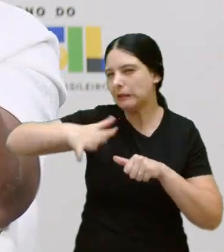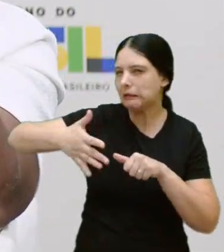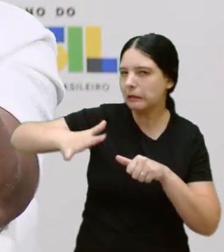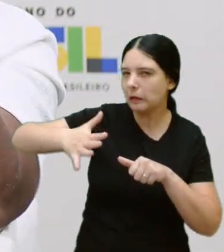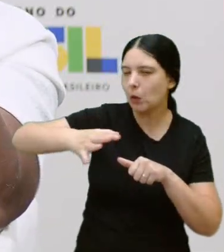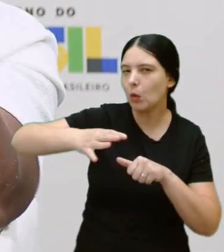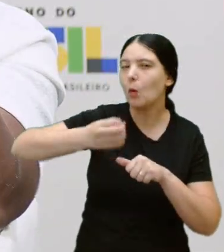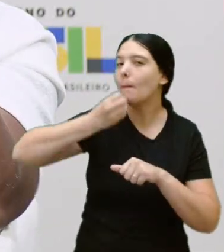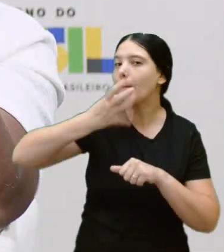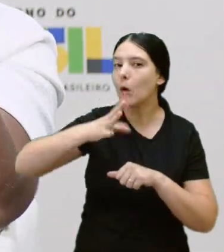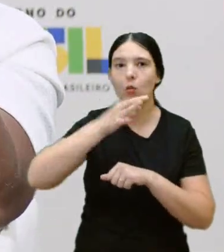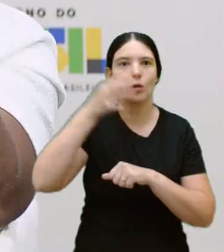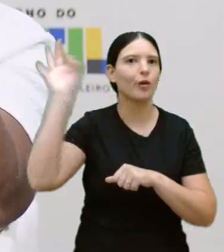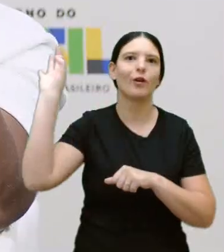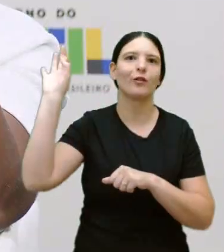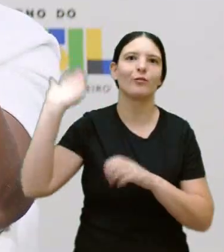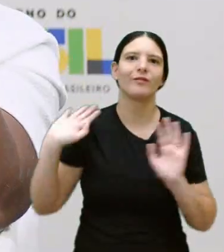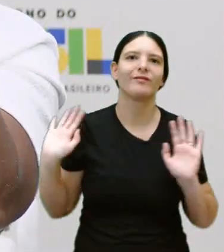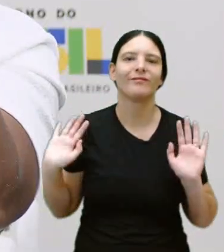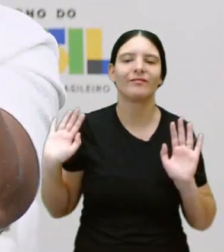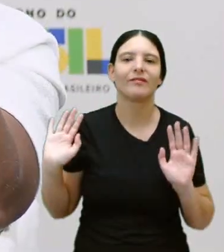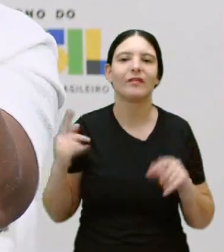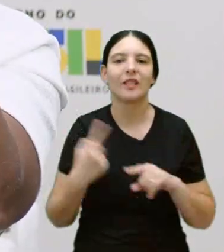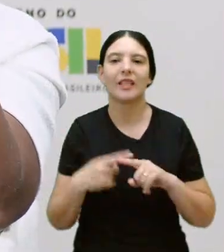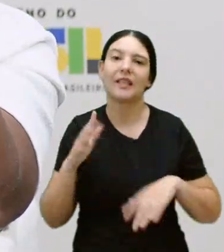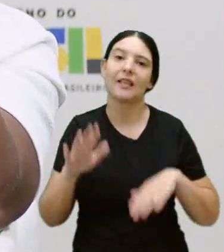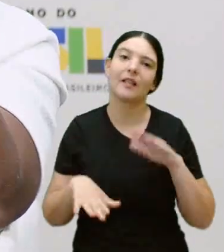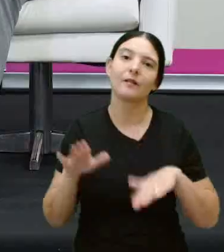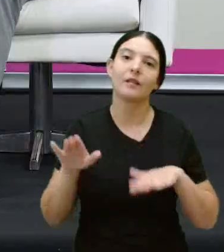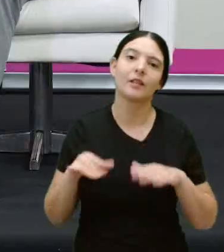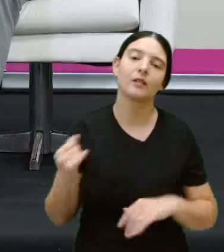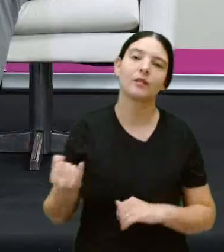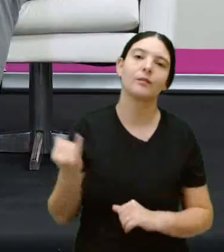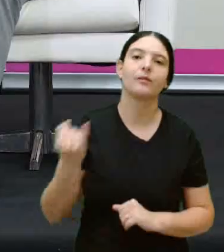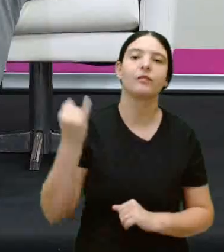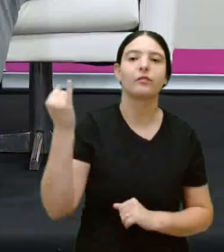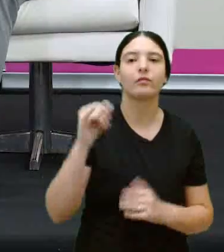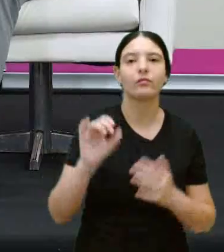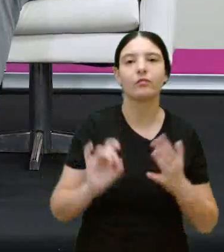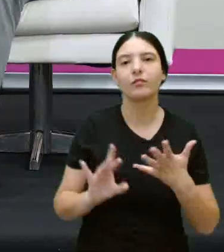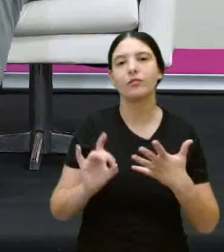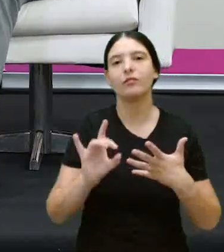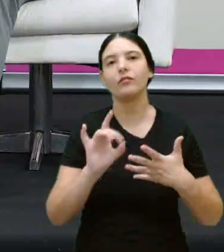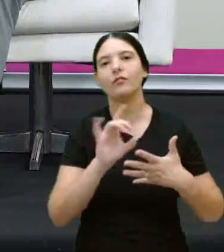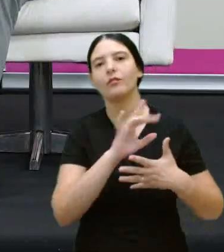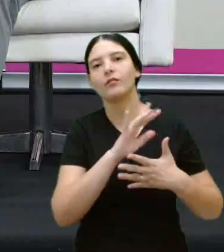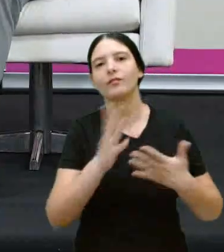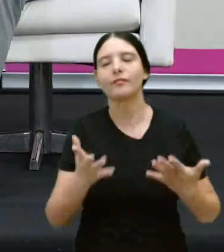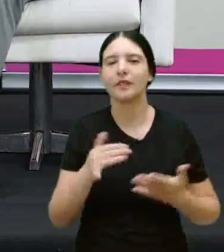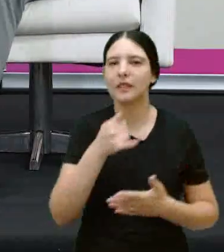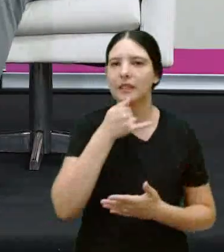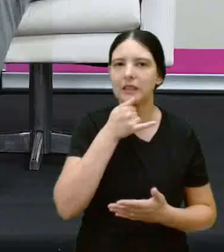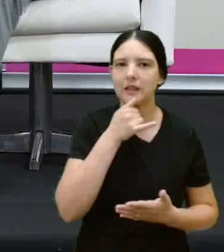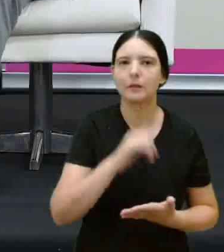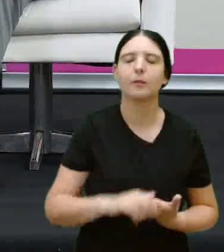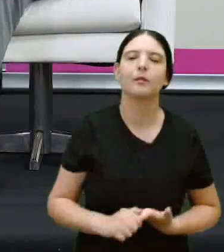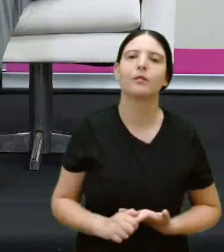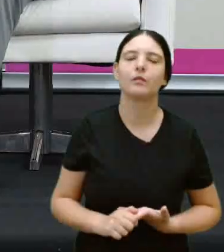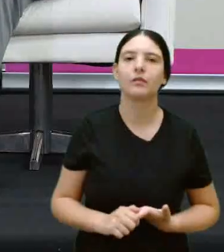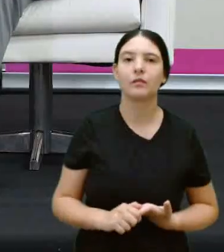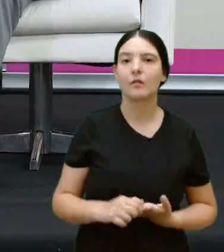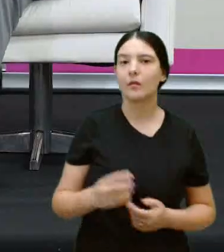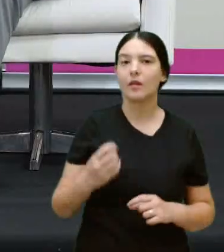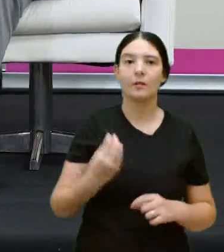fator que determina, e depende da importância que cada um dá para aquele fator. Então, por exemplo, para um a vida sexual